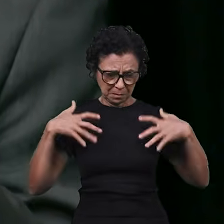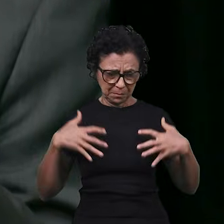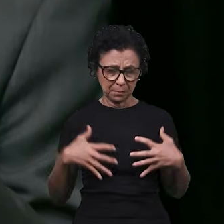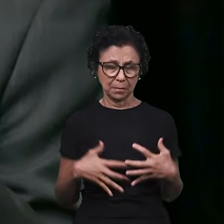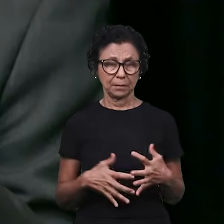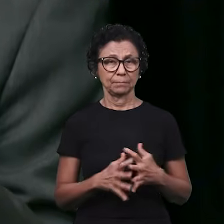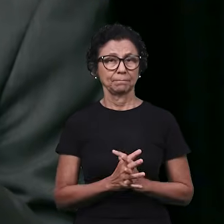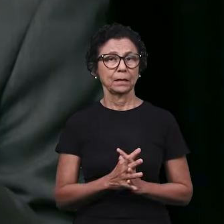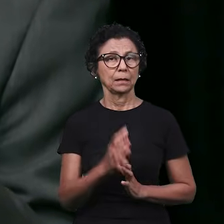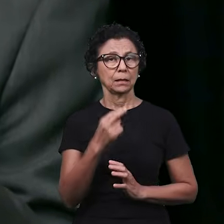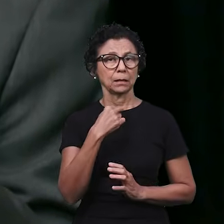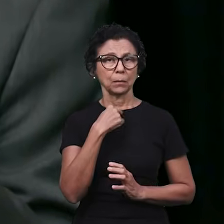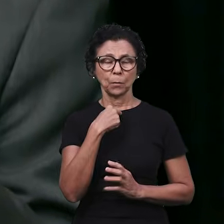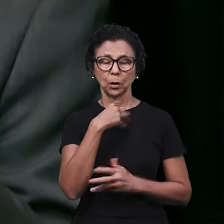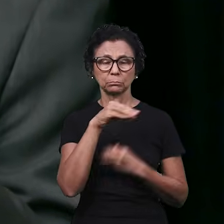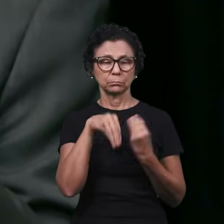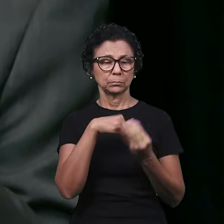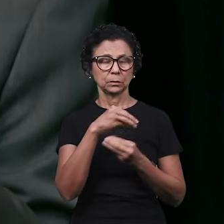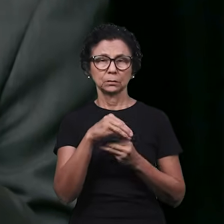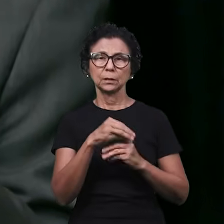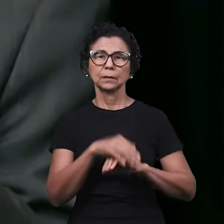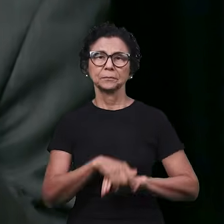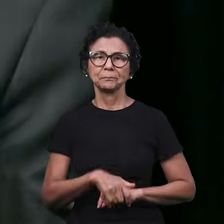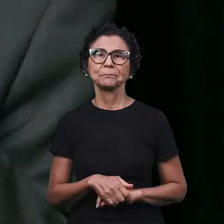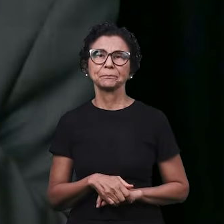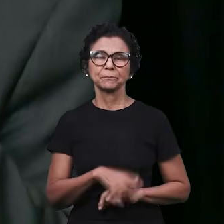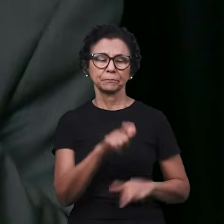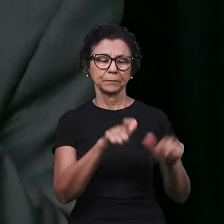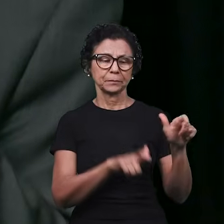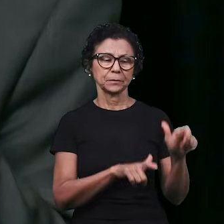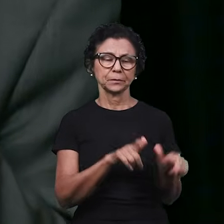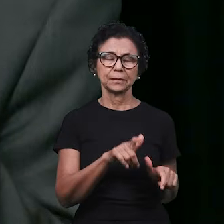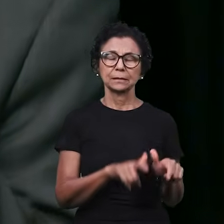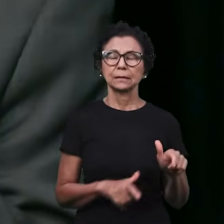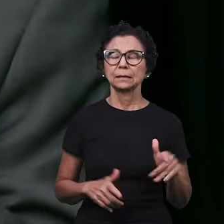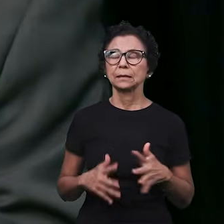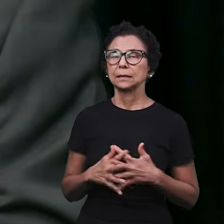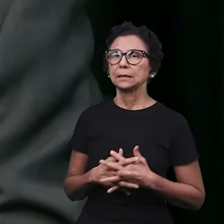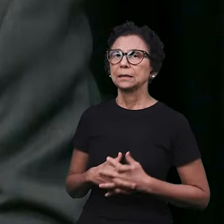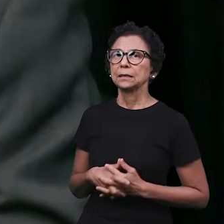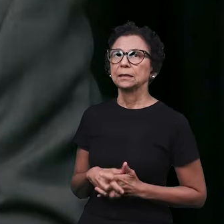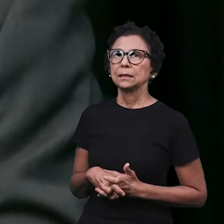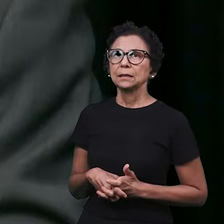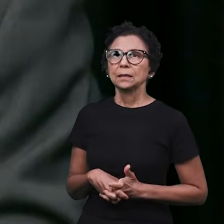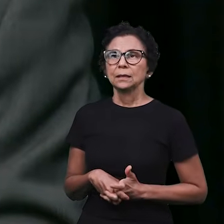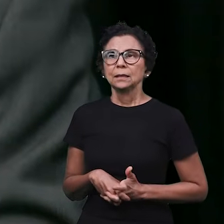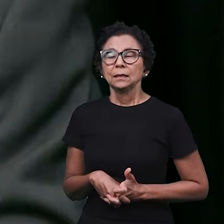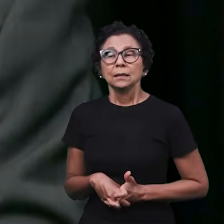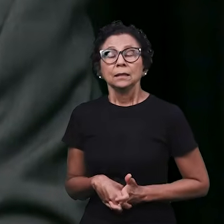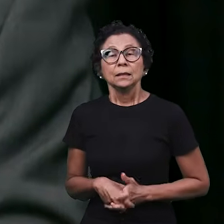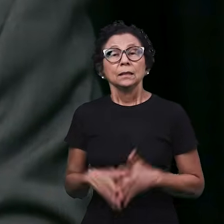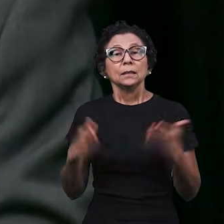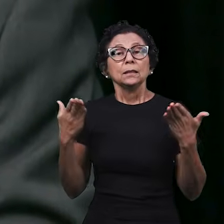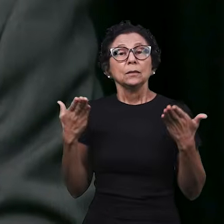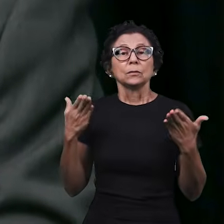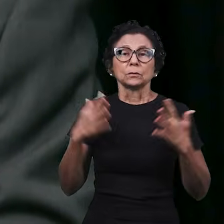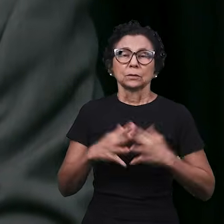E aí nós vemos uma coisa muito comum no meio cristão hoje, que é a tolerância com o pecado.